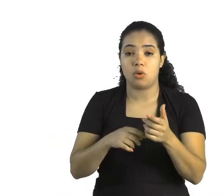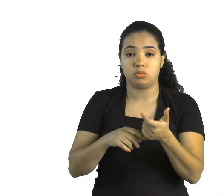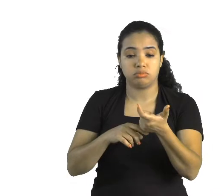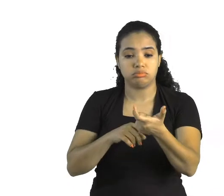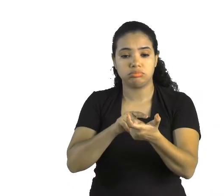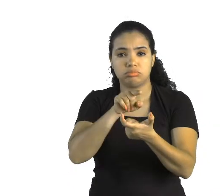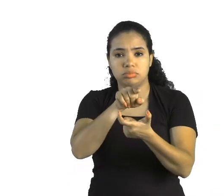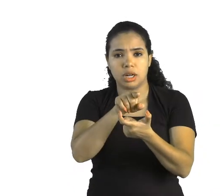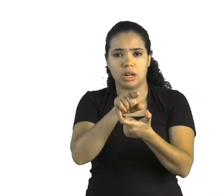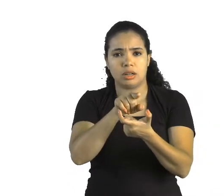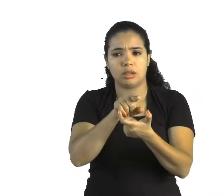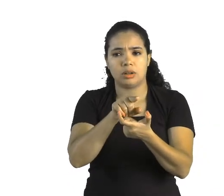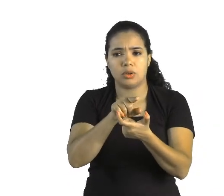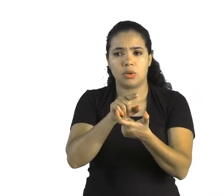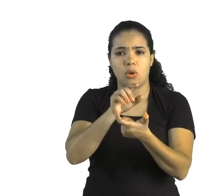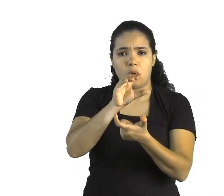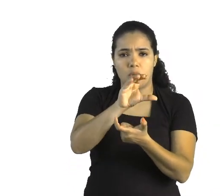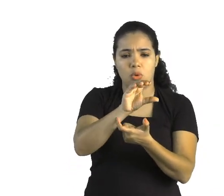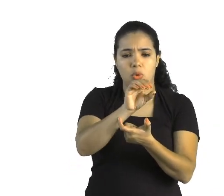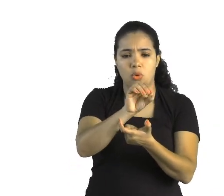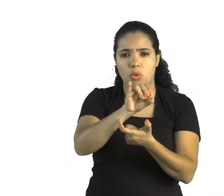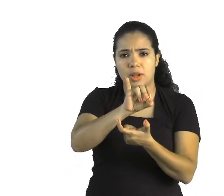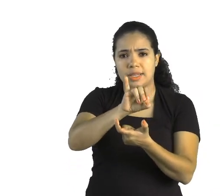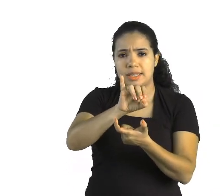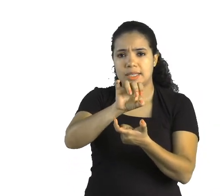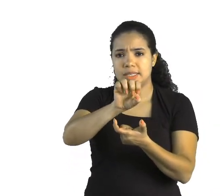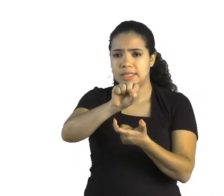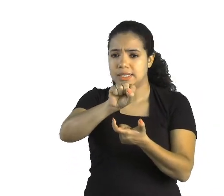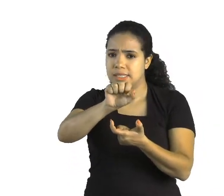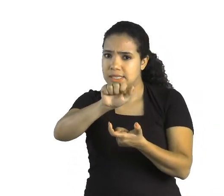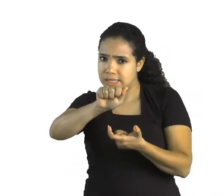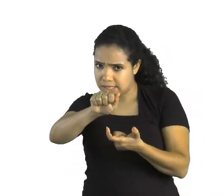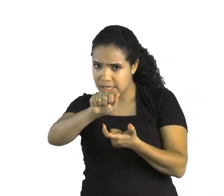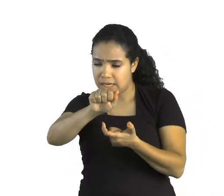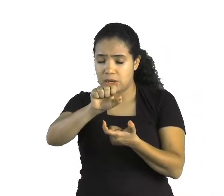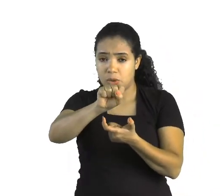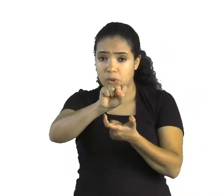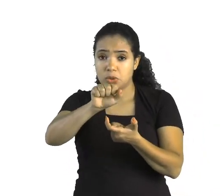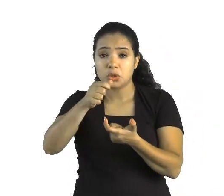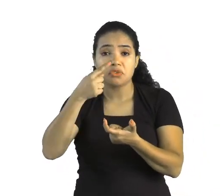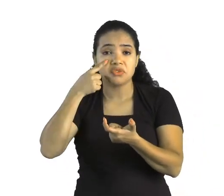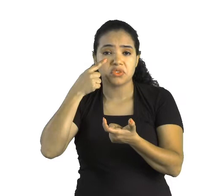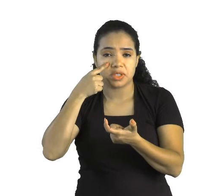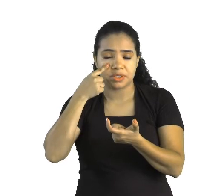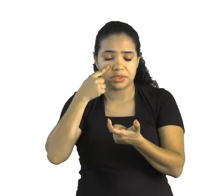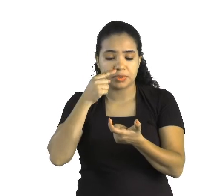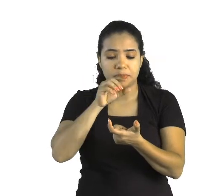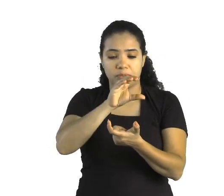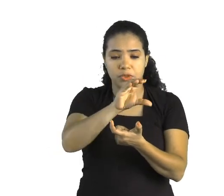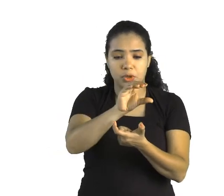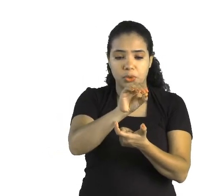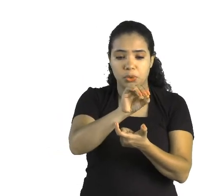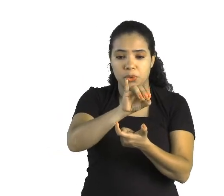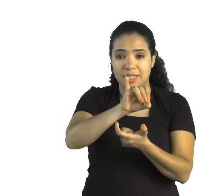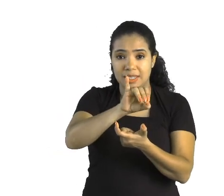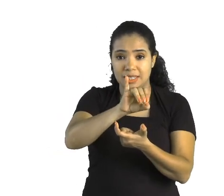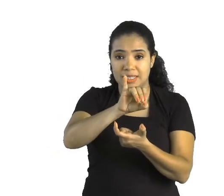letrinha ali, o fonema com som de Z, eu utilizo S. Olha os exemplos. Coisa,